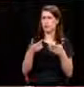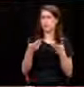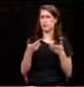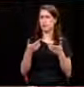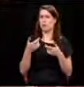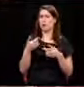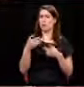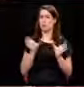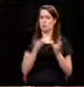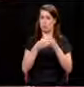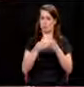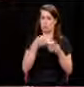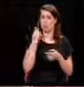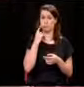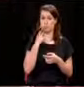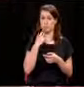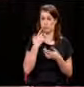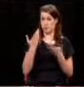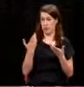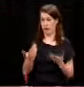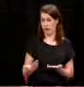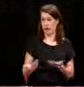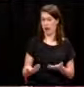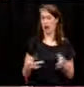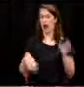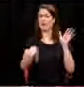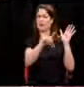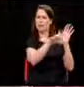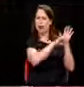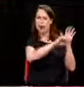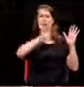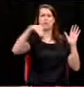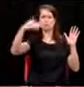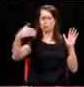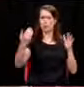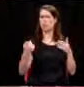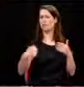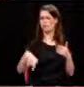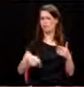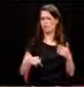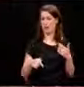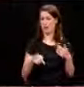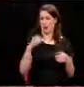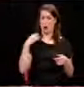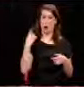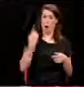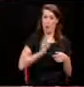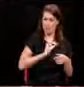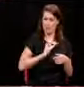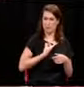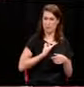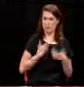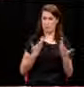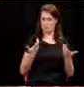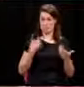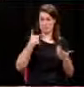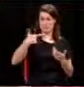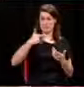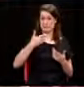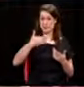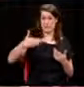uma lei que obriga esse atendimento e penso até que se vai estender muito mais do que o 112, vai se estender a outros